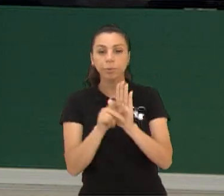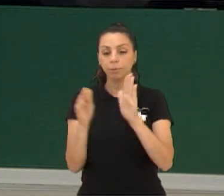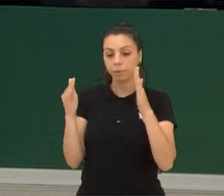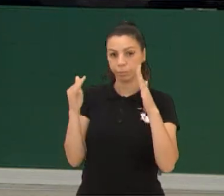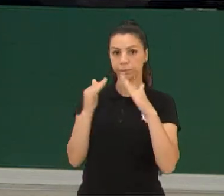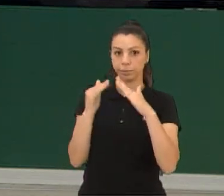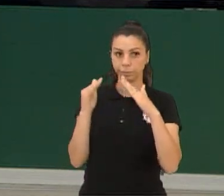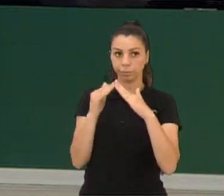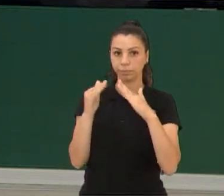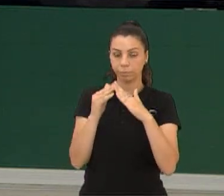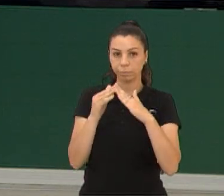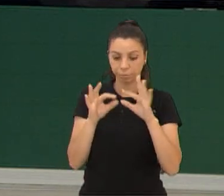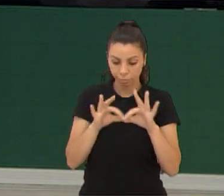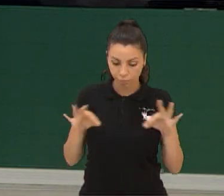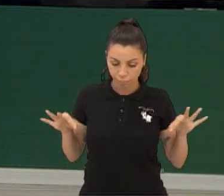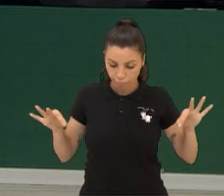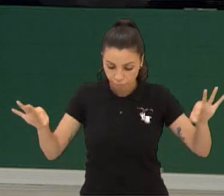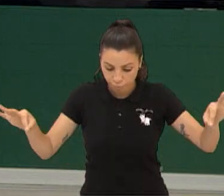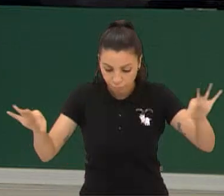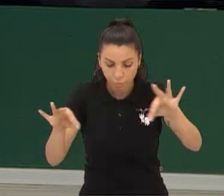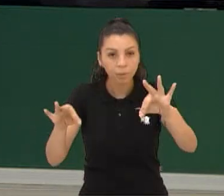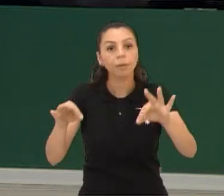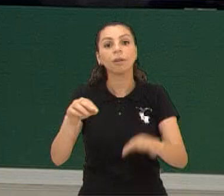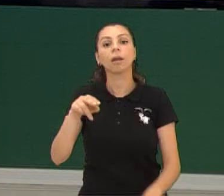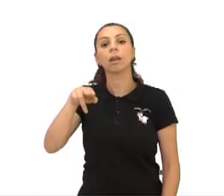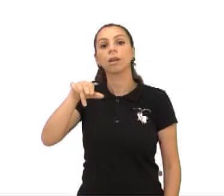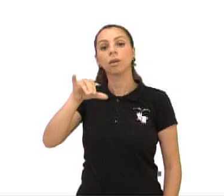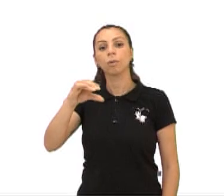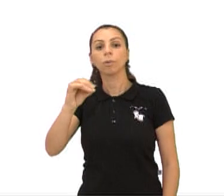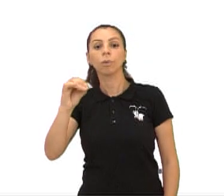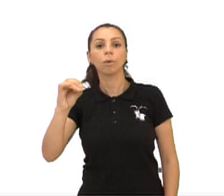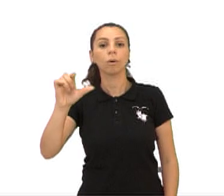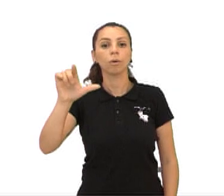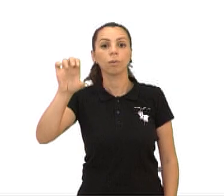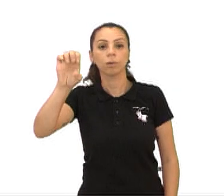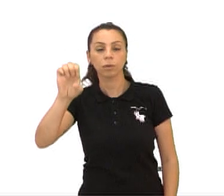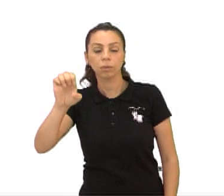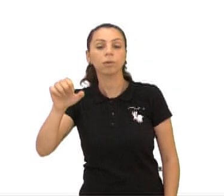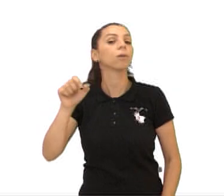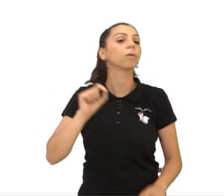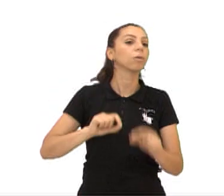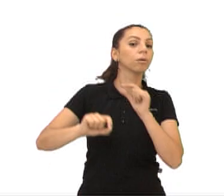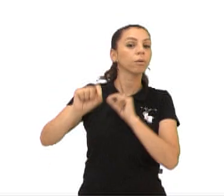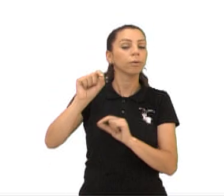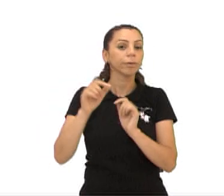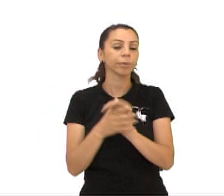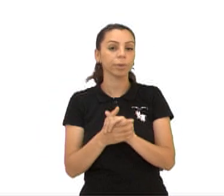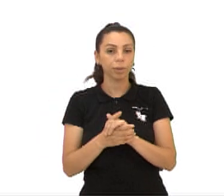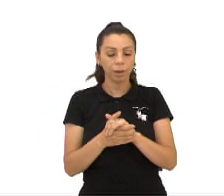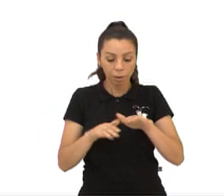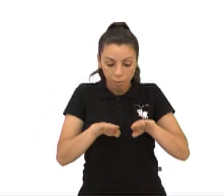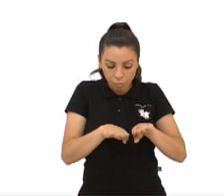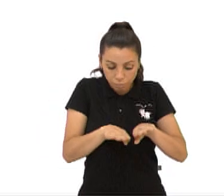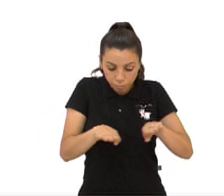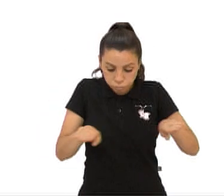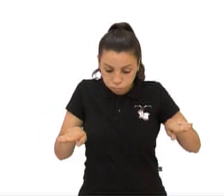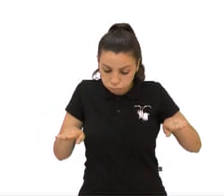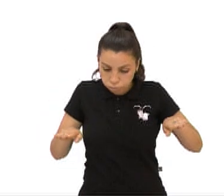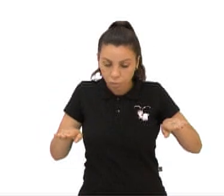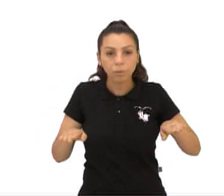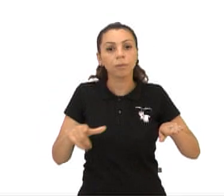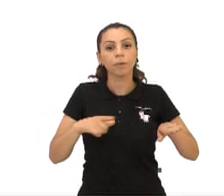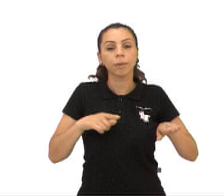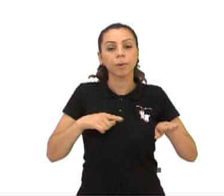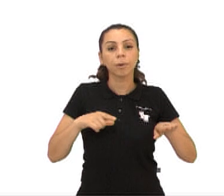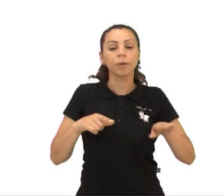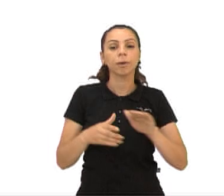da casa da Nicole. E o que ela quer fazer? Ela quer colocar todo o piso na casa dela. Então, ela quer